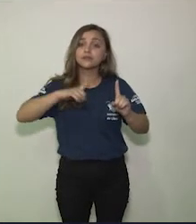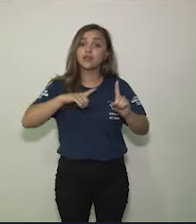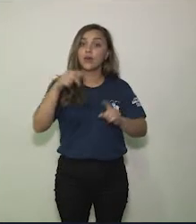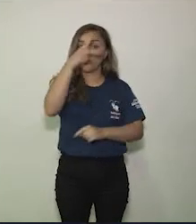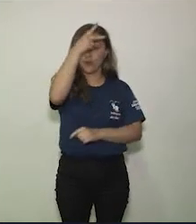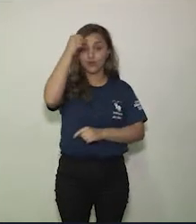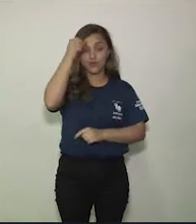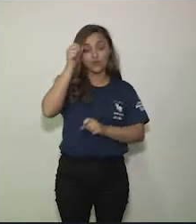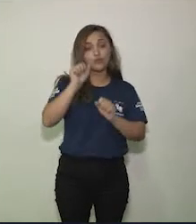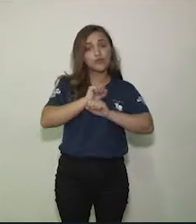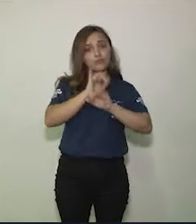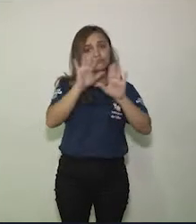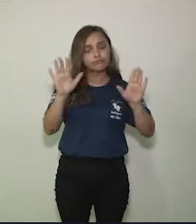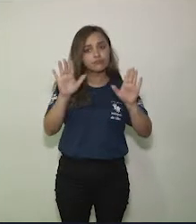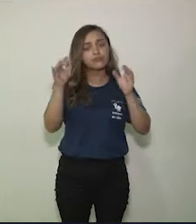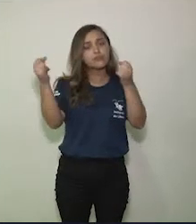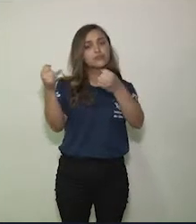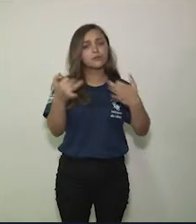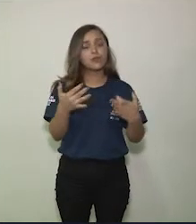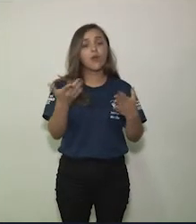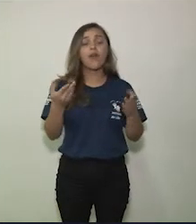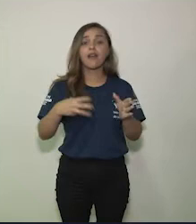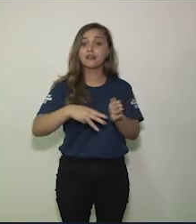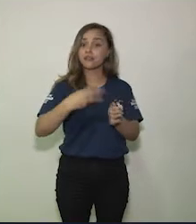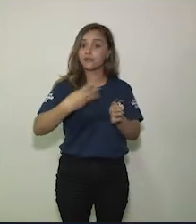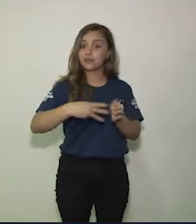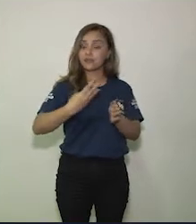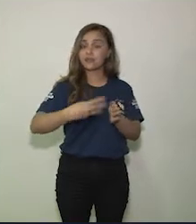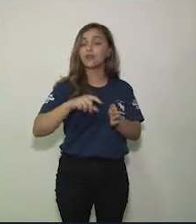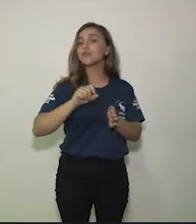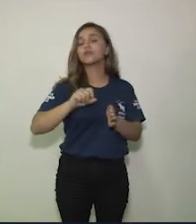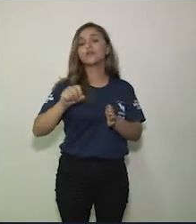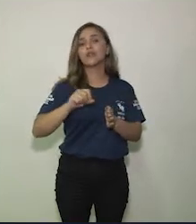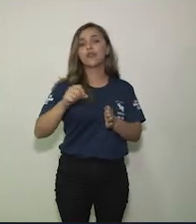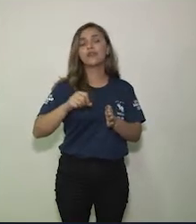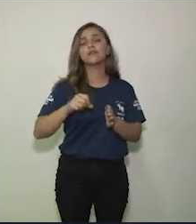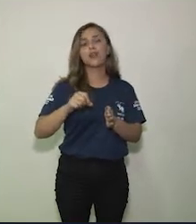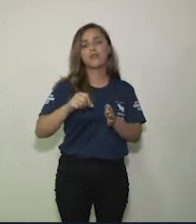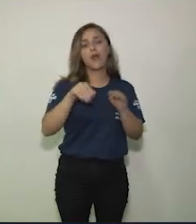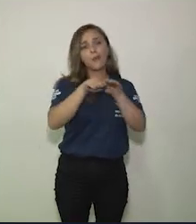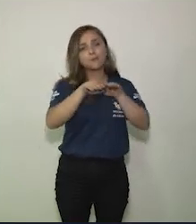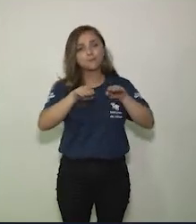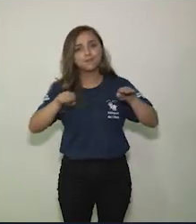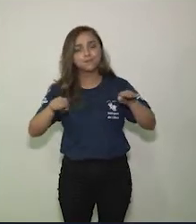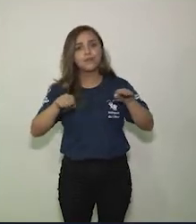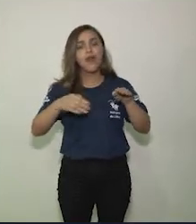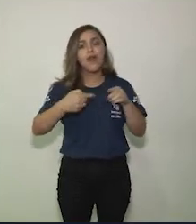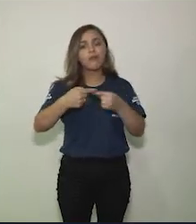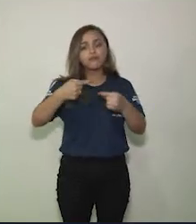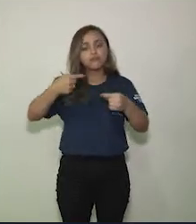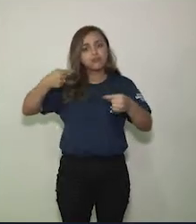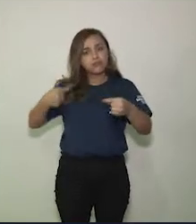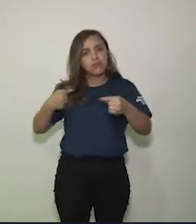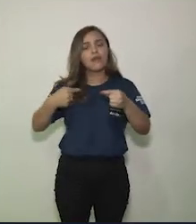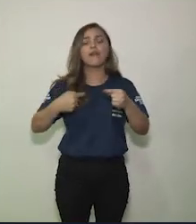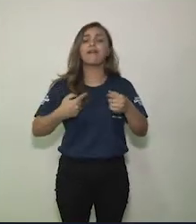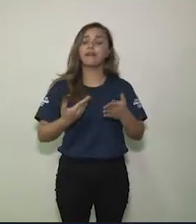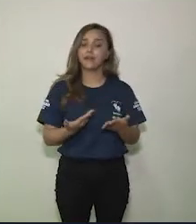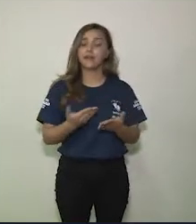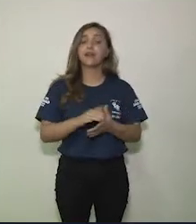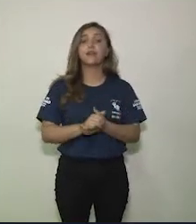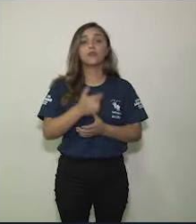claro, essa fase 3, ela consolida basicamente as fases anteriores. Quando a gente observa em relação à